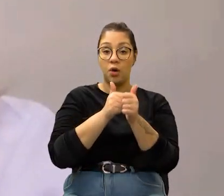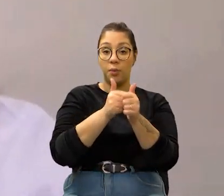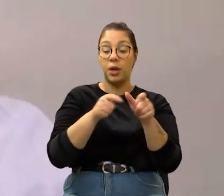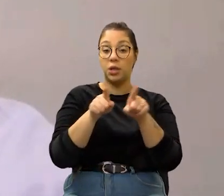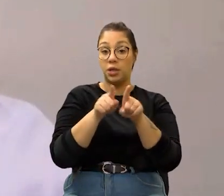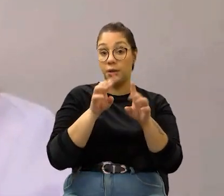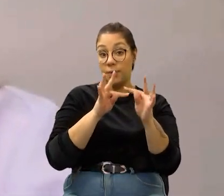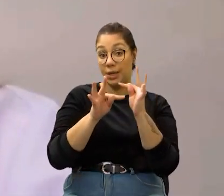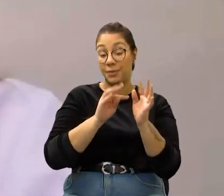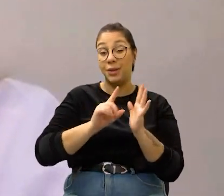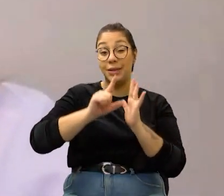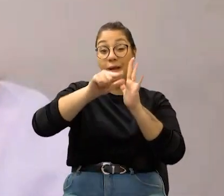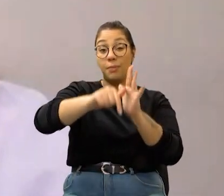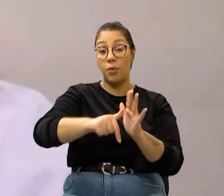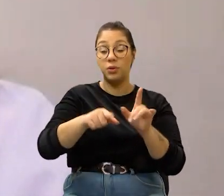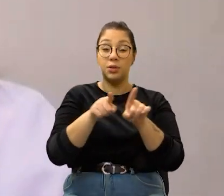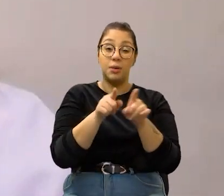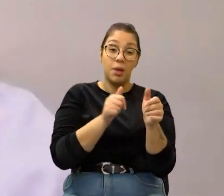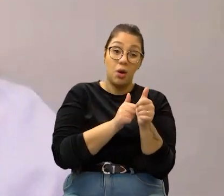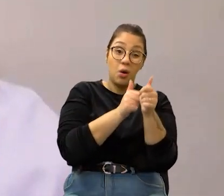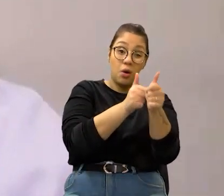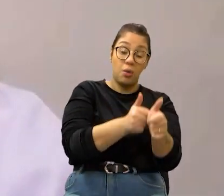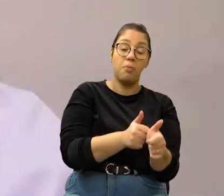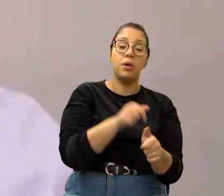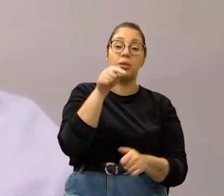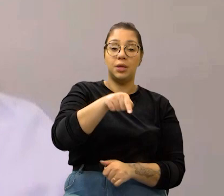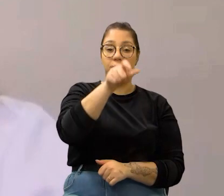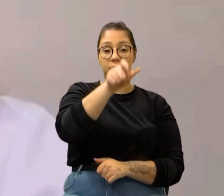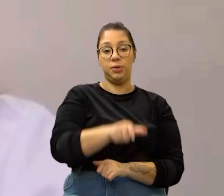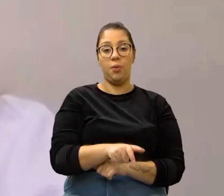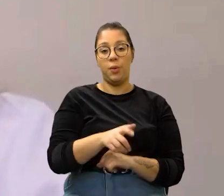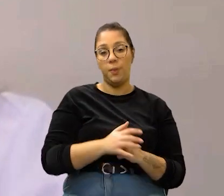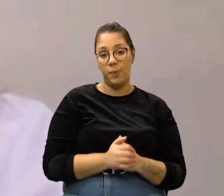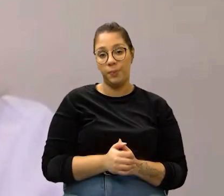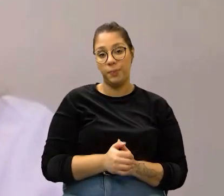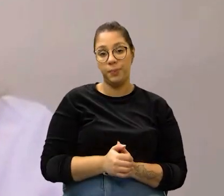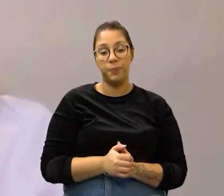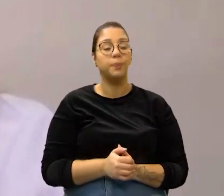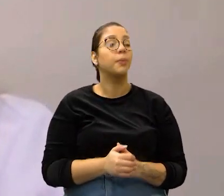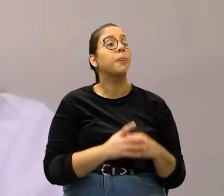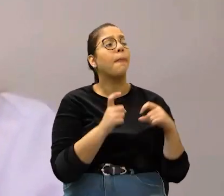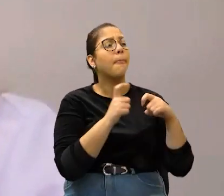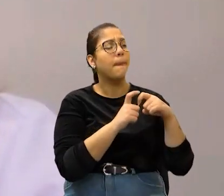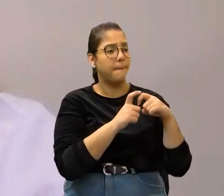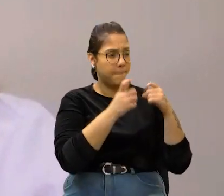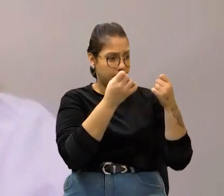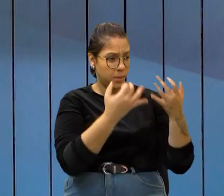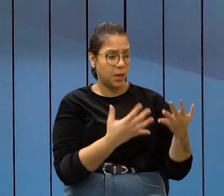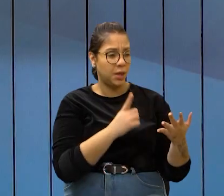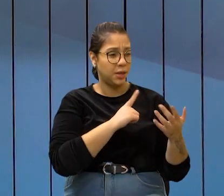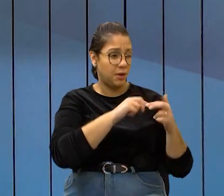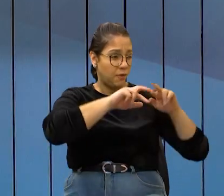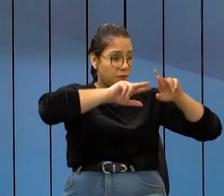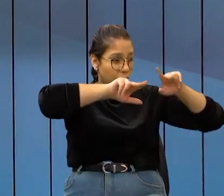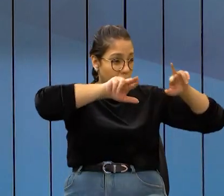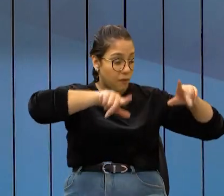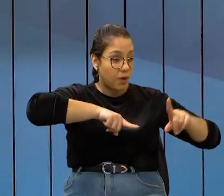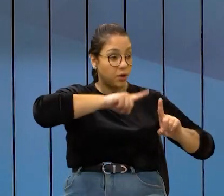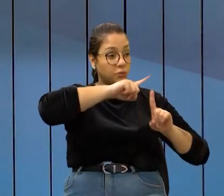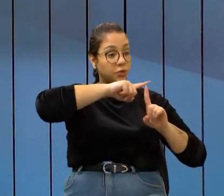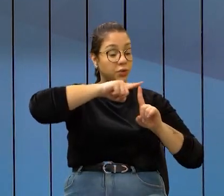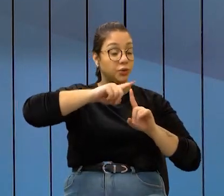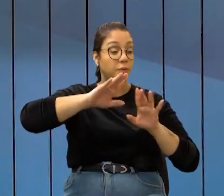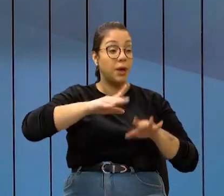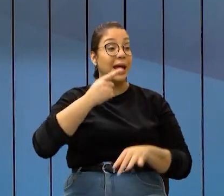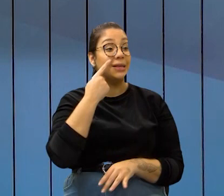sim, até para o tratamento posterior e o acompanhamento desse paciente. Doutora Amanda, são vários tipos